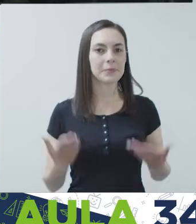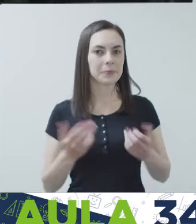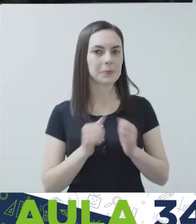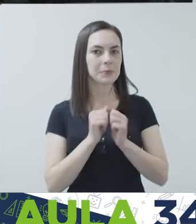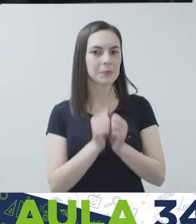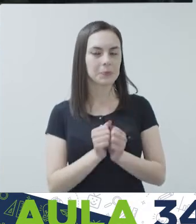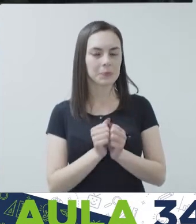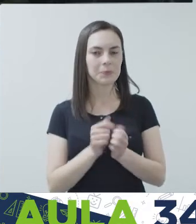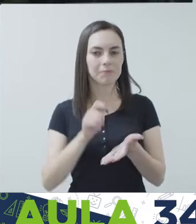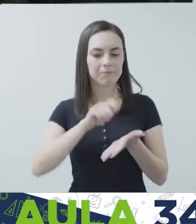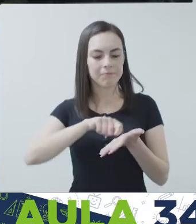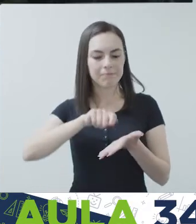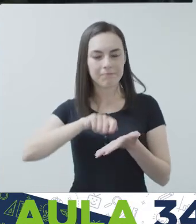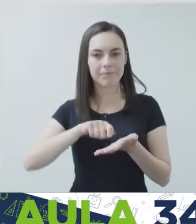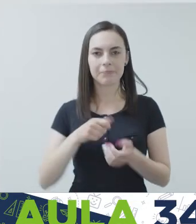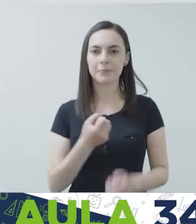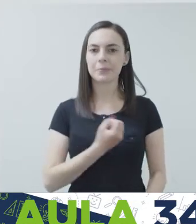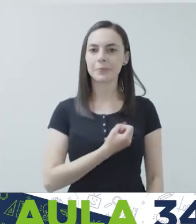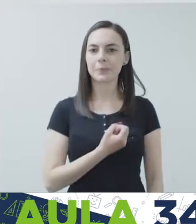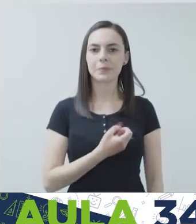juntos? Número